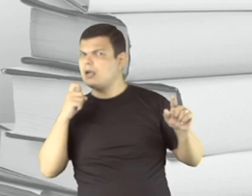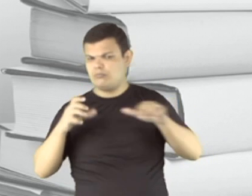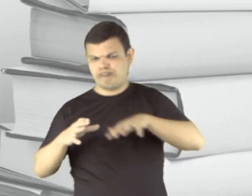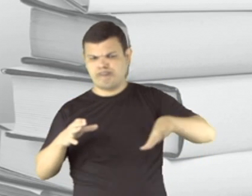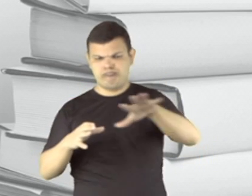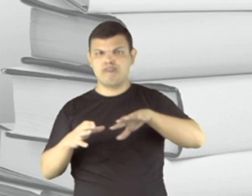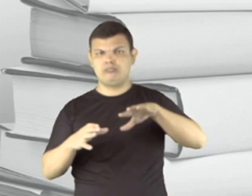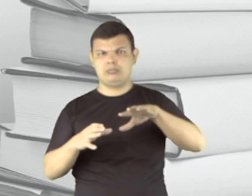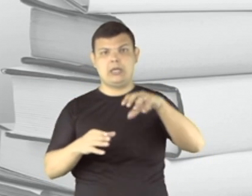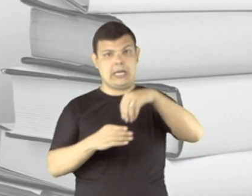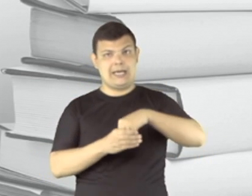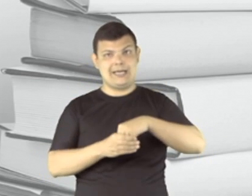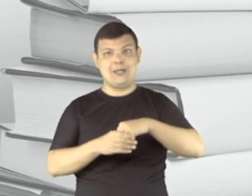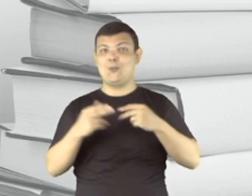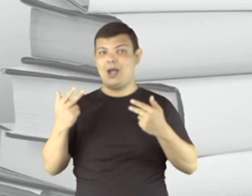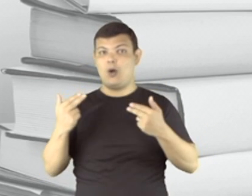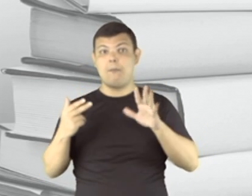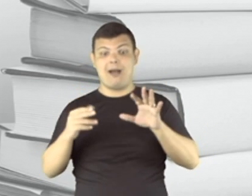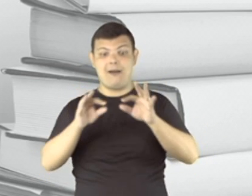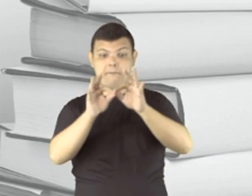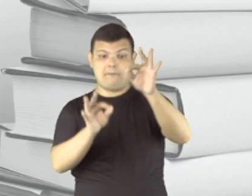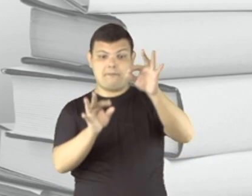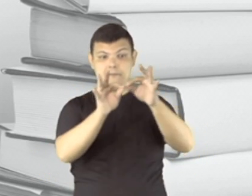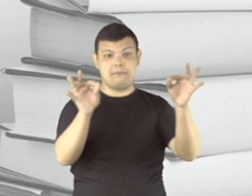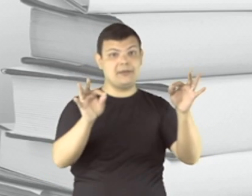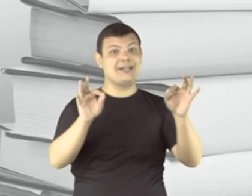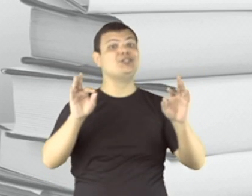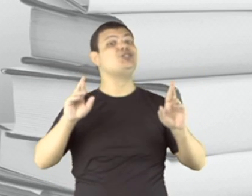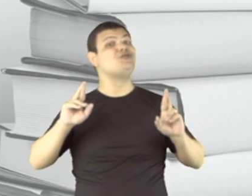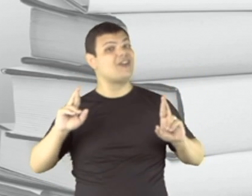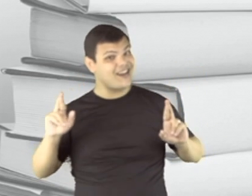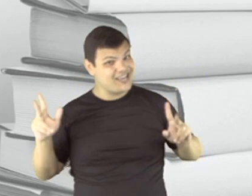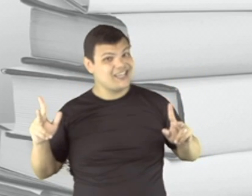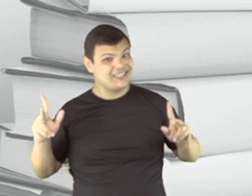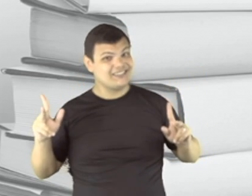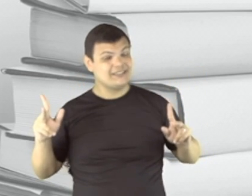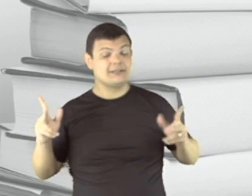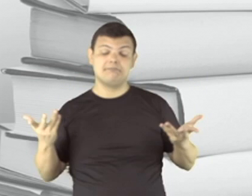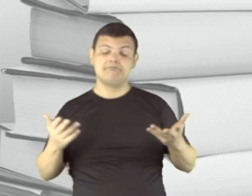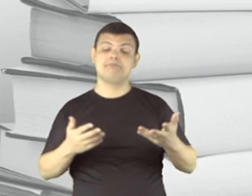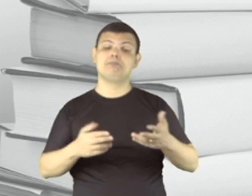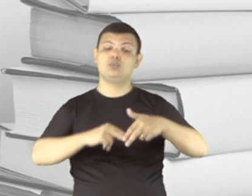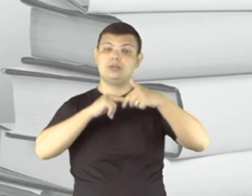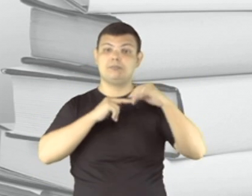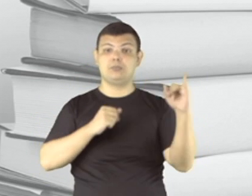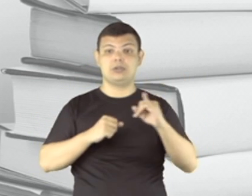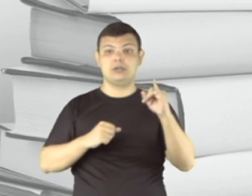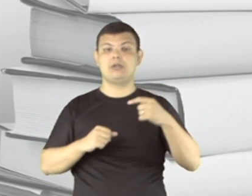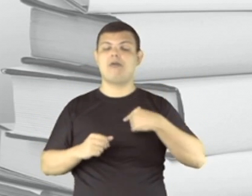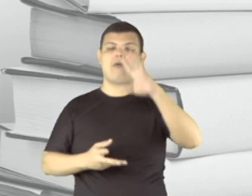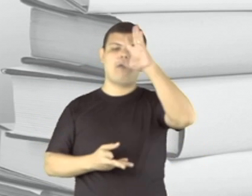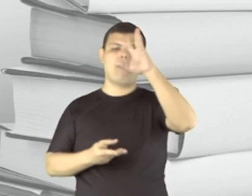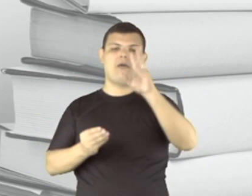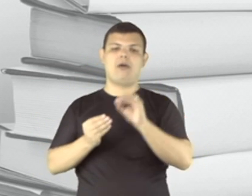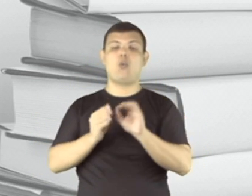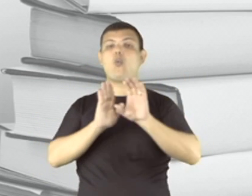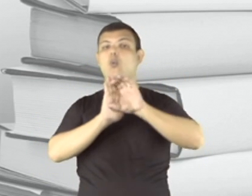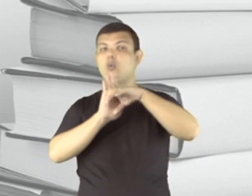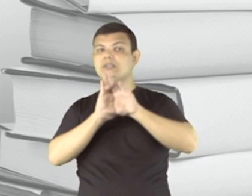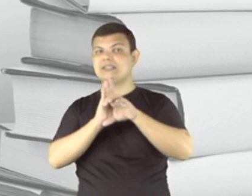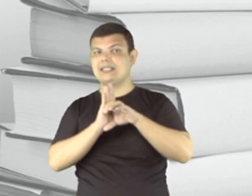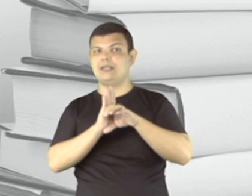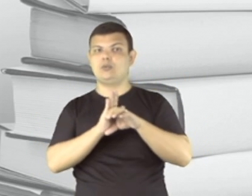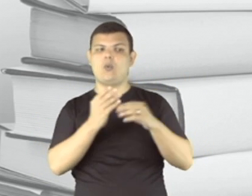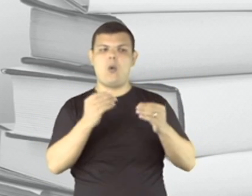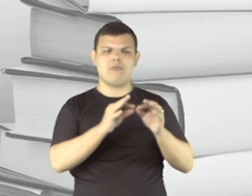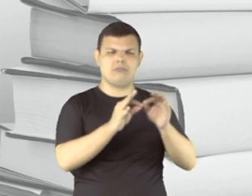só que o perímetro é diferente. Por isso que nós precisamos atentar para os conceitos de como calcular o perímetro e como